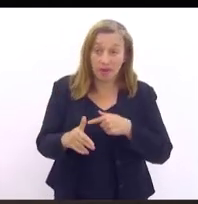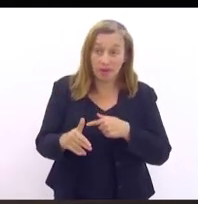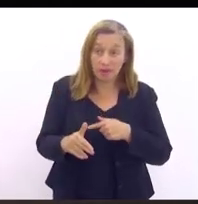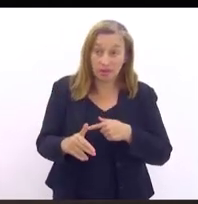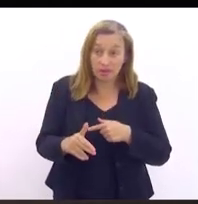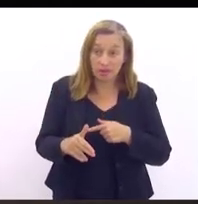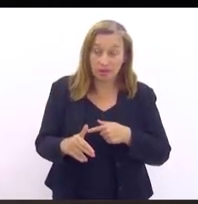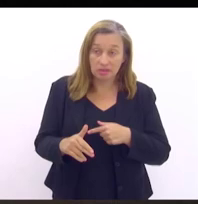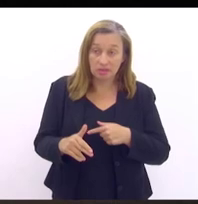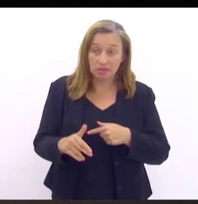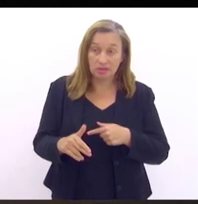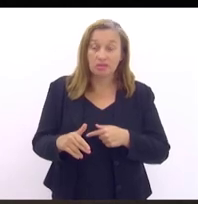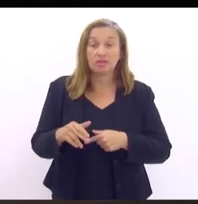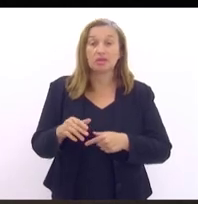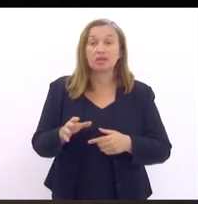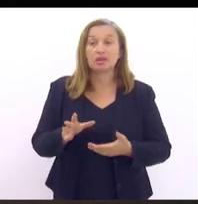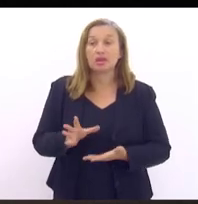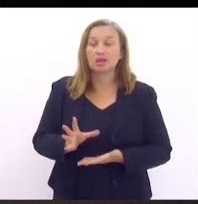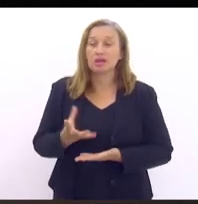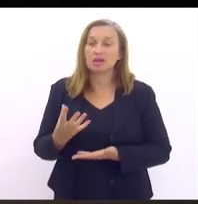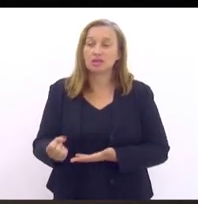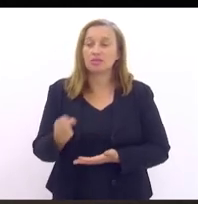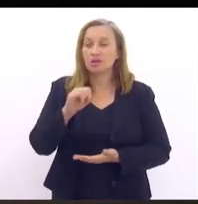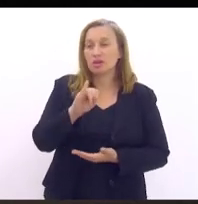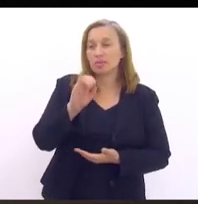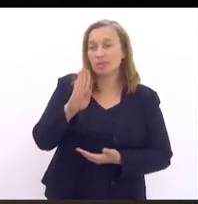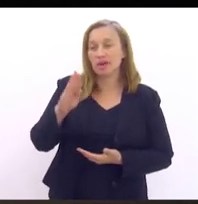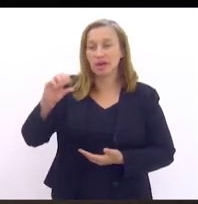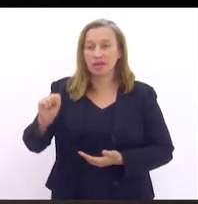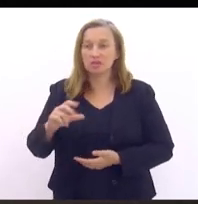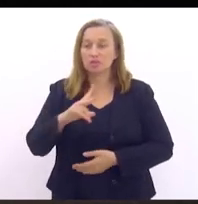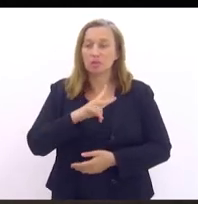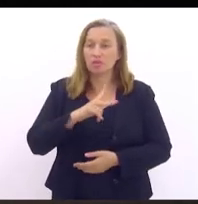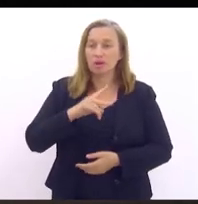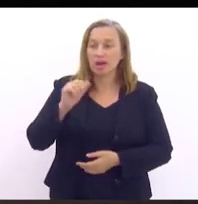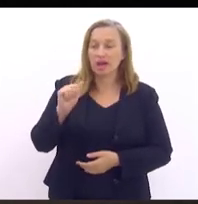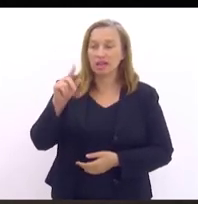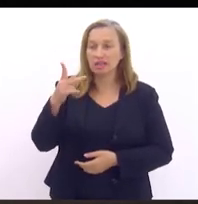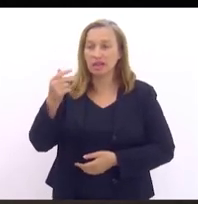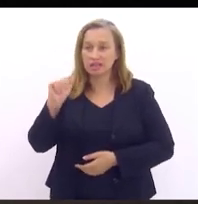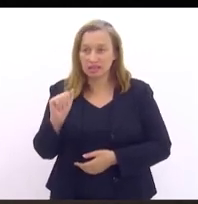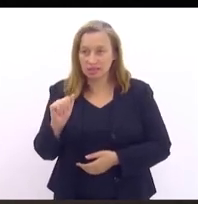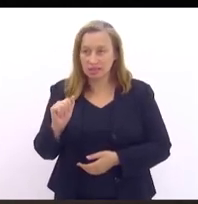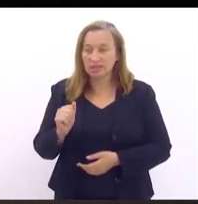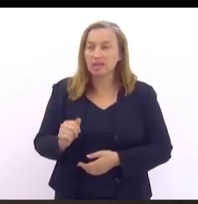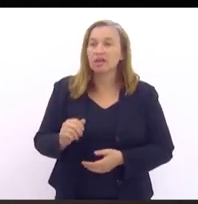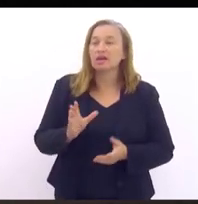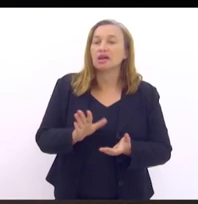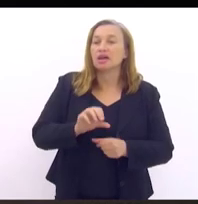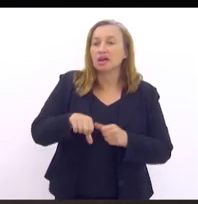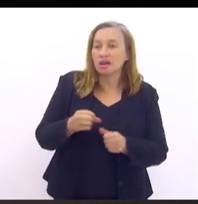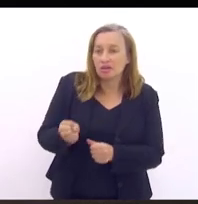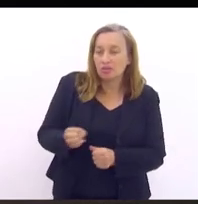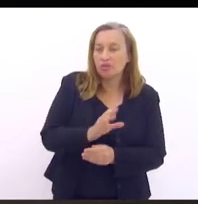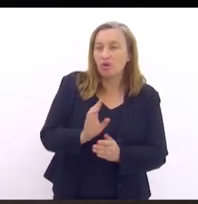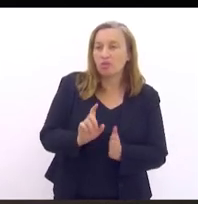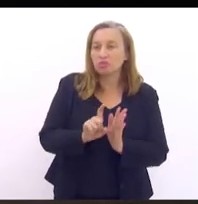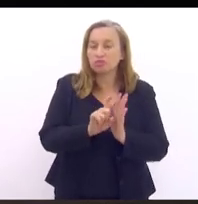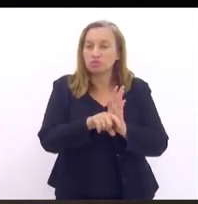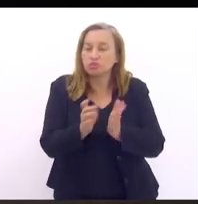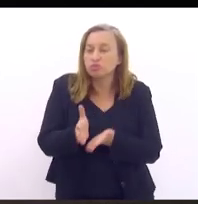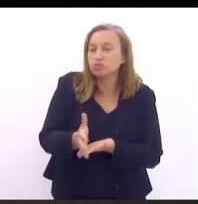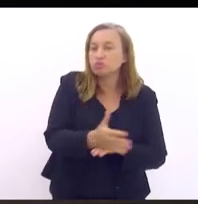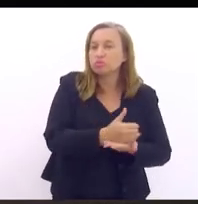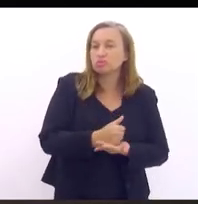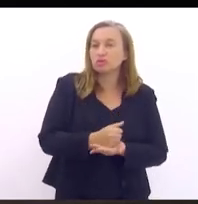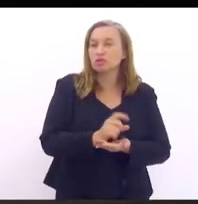eleve sua alíquota do IBS, afirmou o próprio Haddad. A reforma tributária não justifica, portanto,